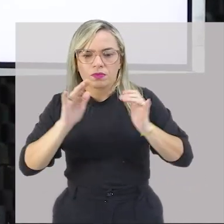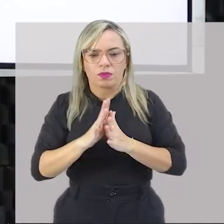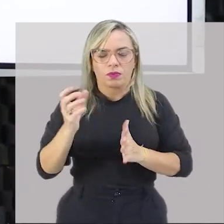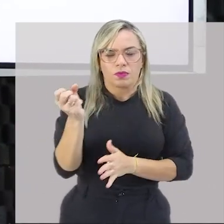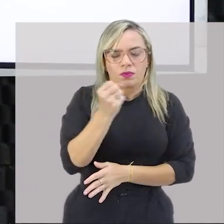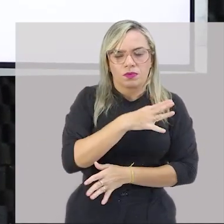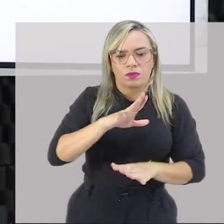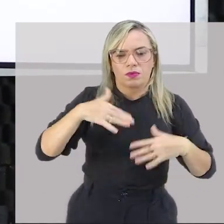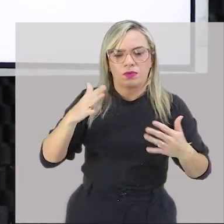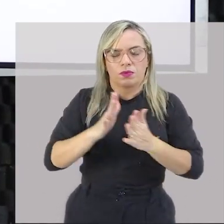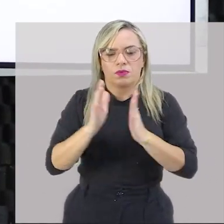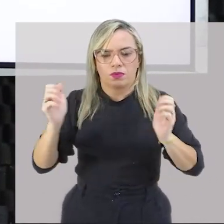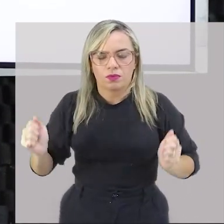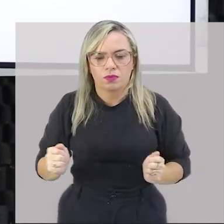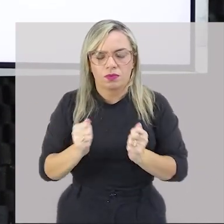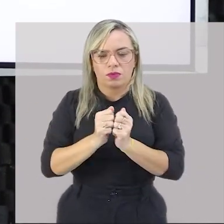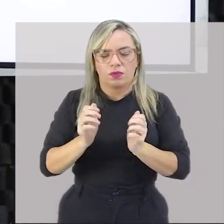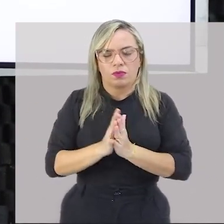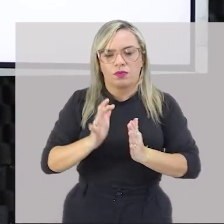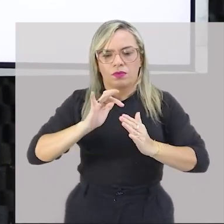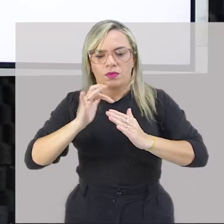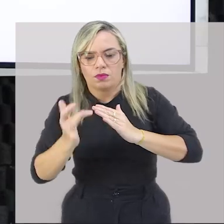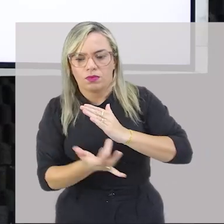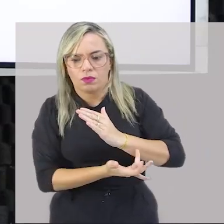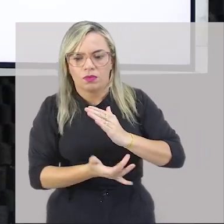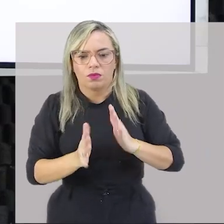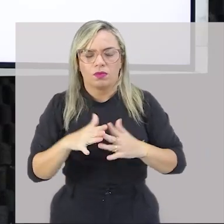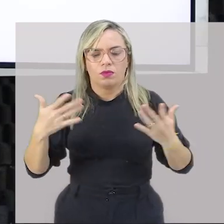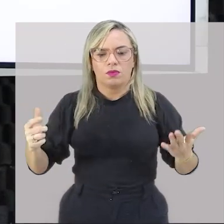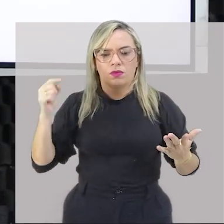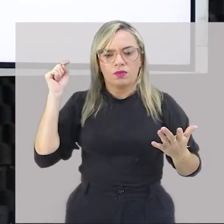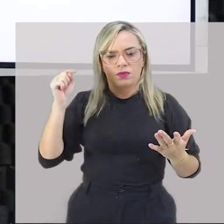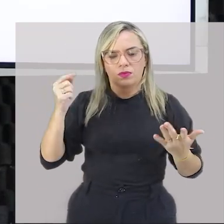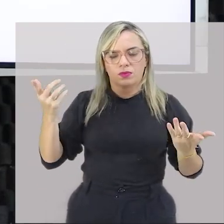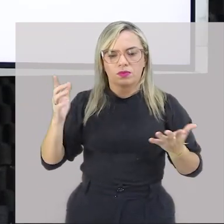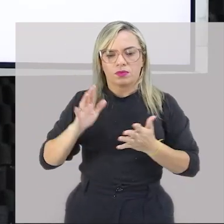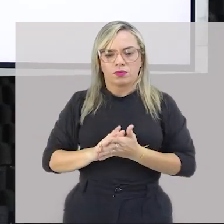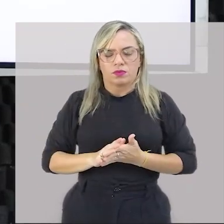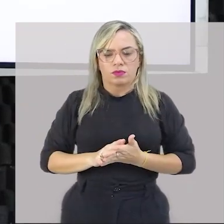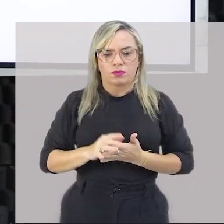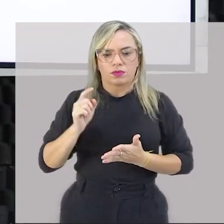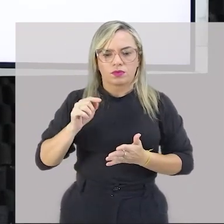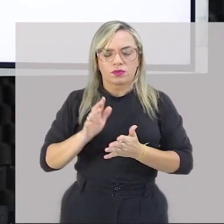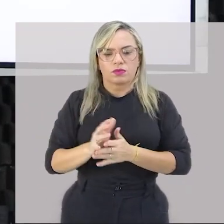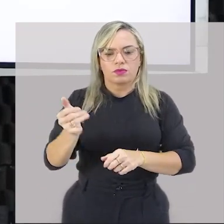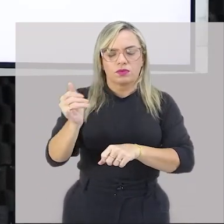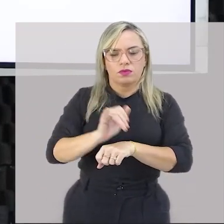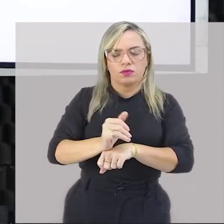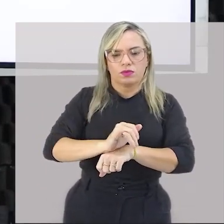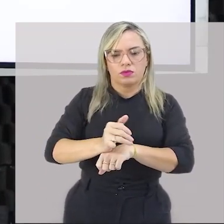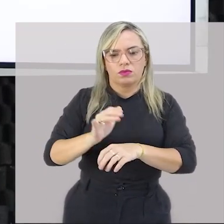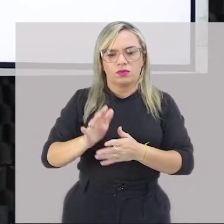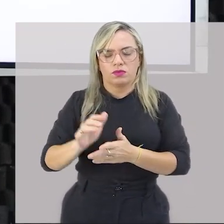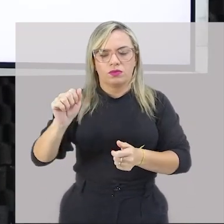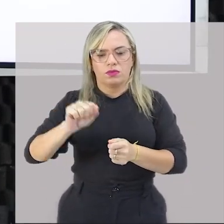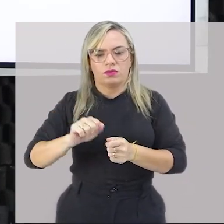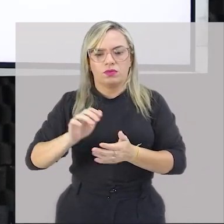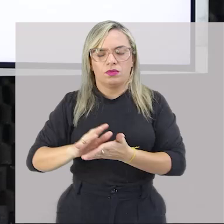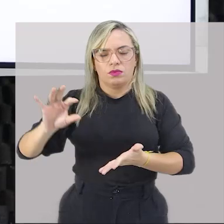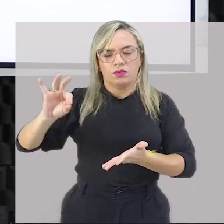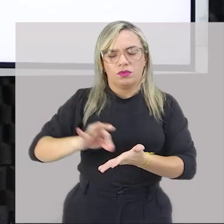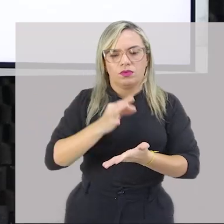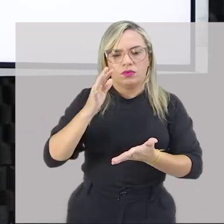novidades, tá? Nos acompanhe nas redes sociais, vai lá no YouTube, faz a sua